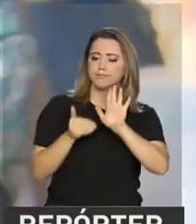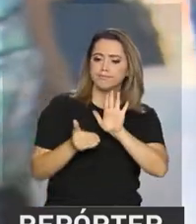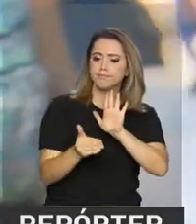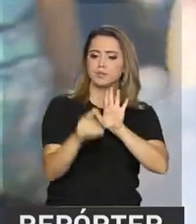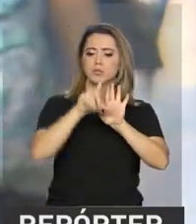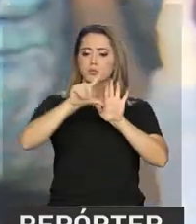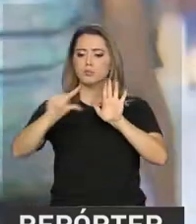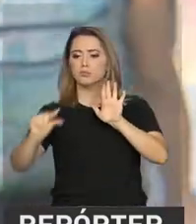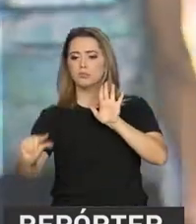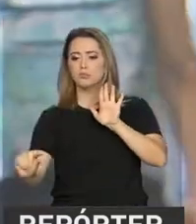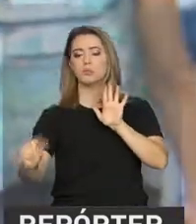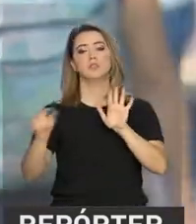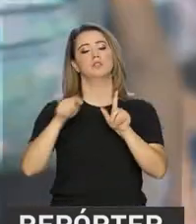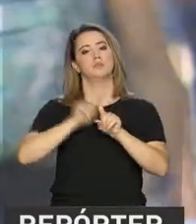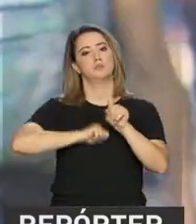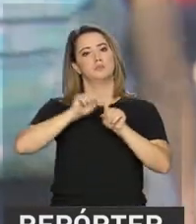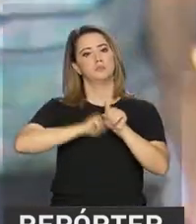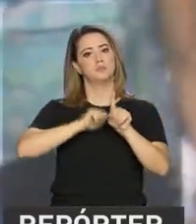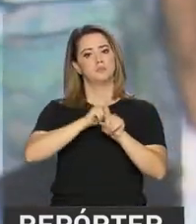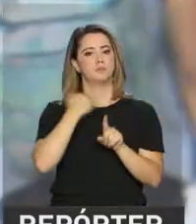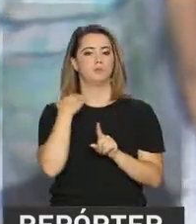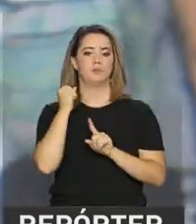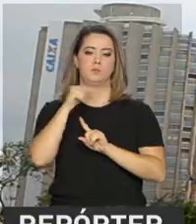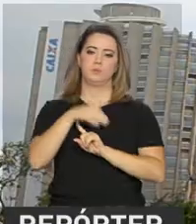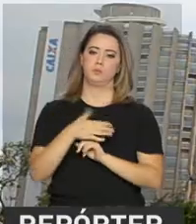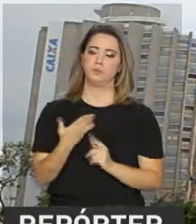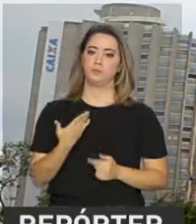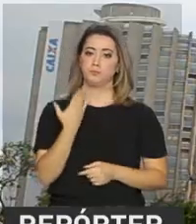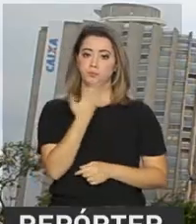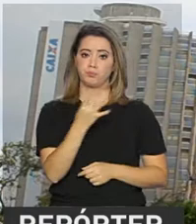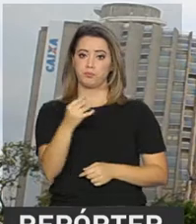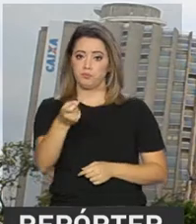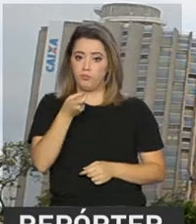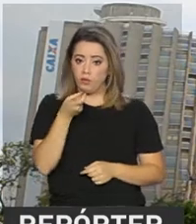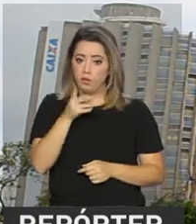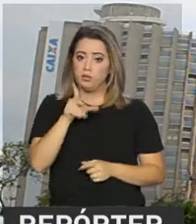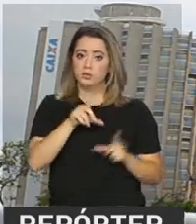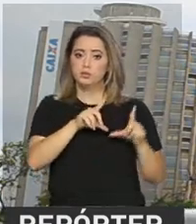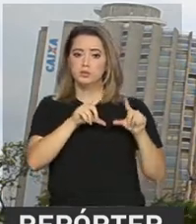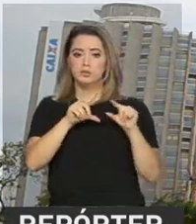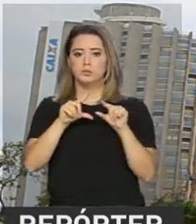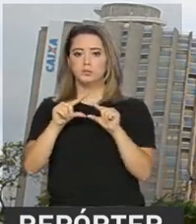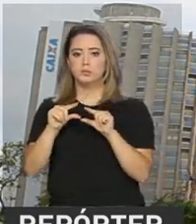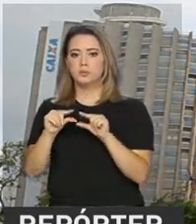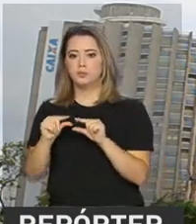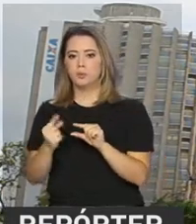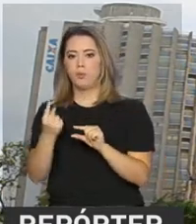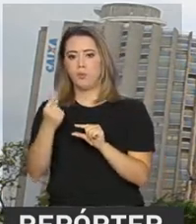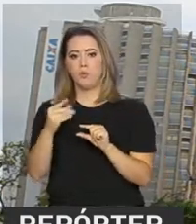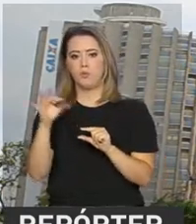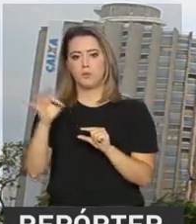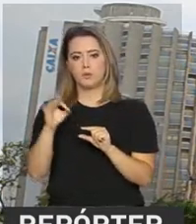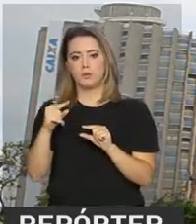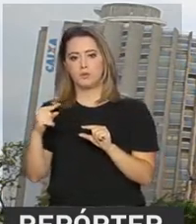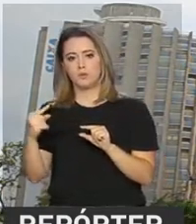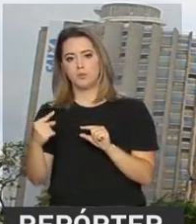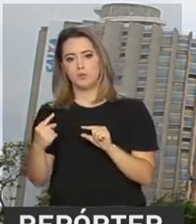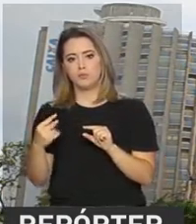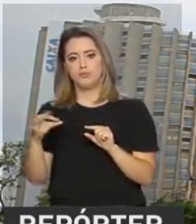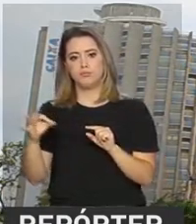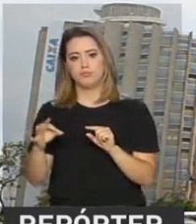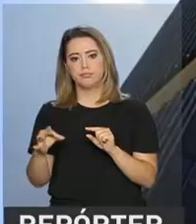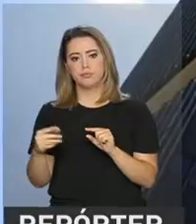nos próximos meses segundo o banco central a taxa vem sendo reduzida em um ponto percentual desde fevereiro